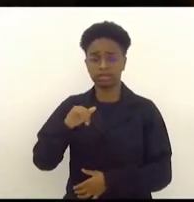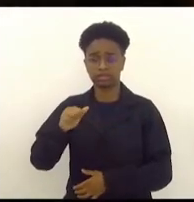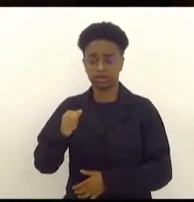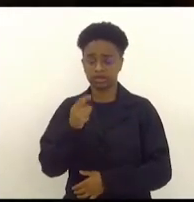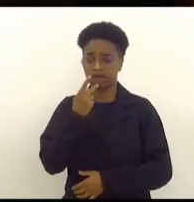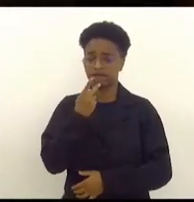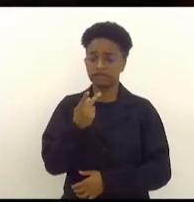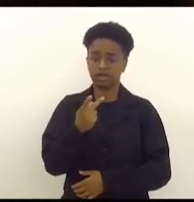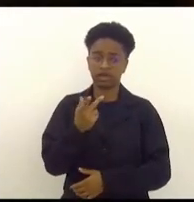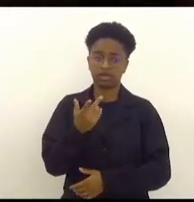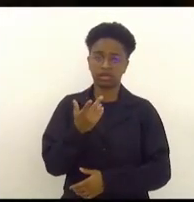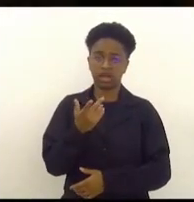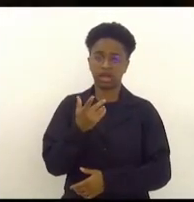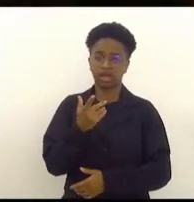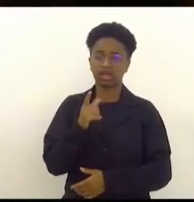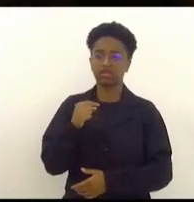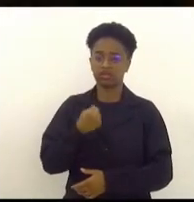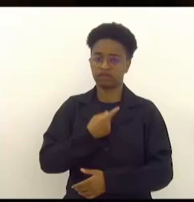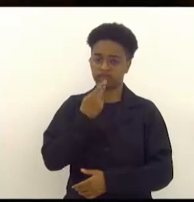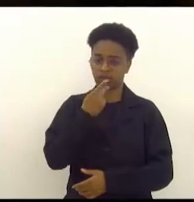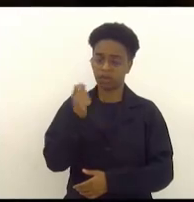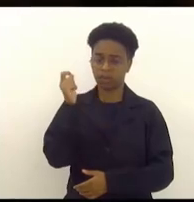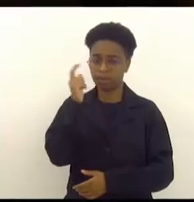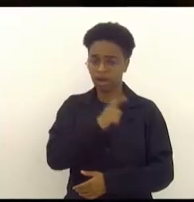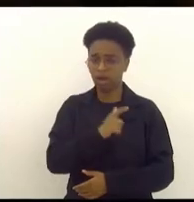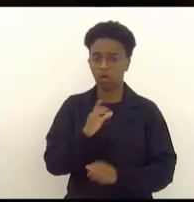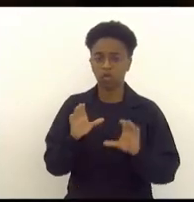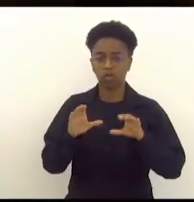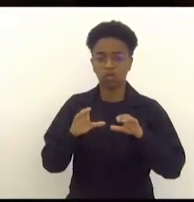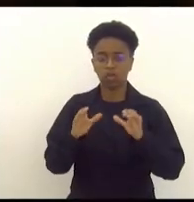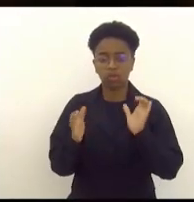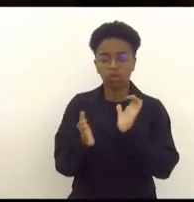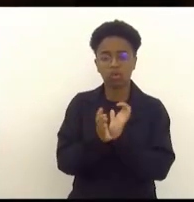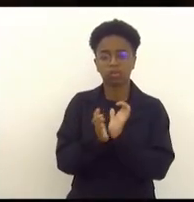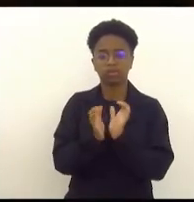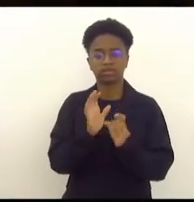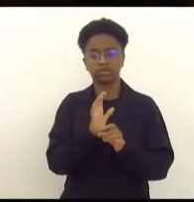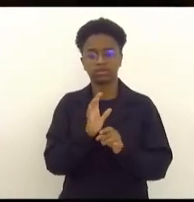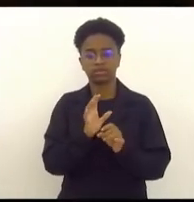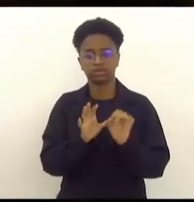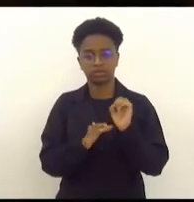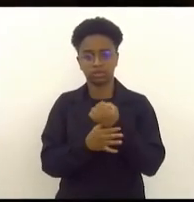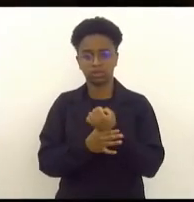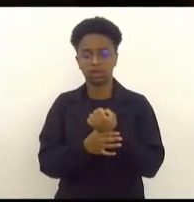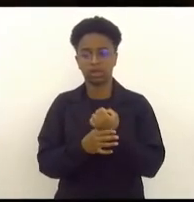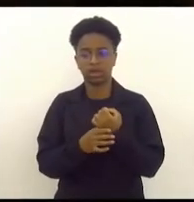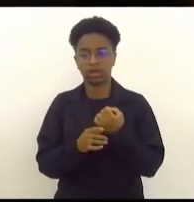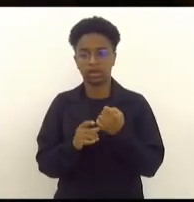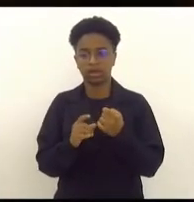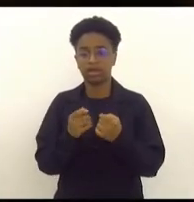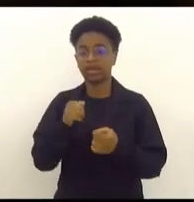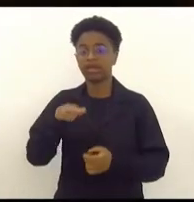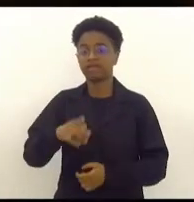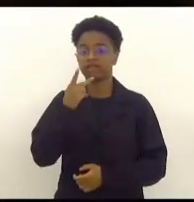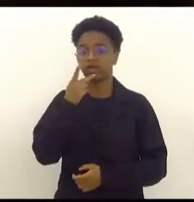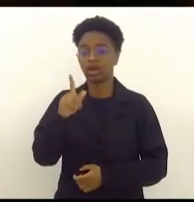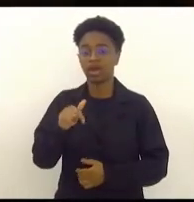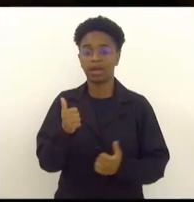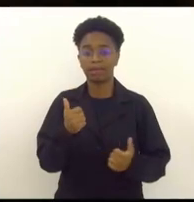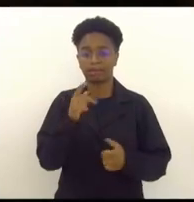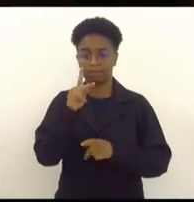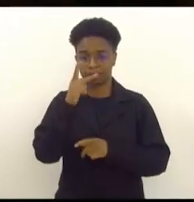a ela a gente já falou mal de forças de segurança mas nunca quem falou isso foram os as teclas do prefeito